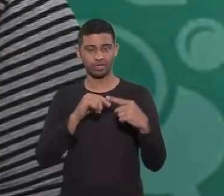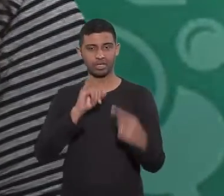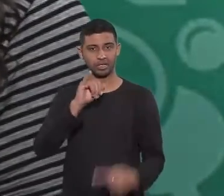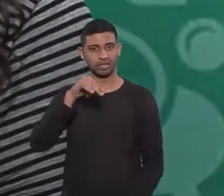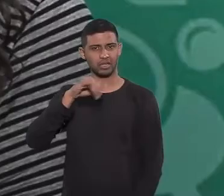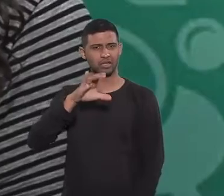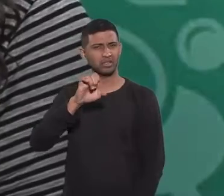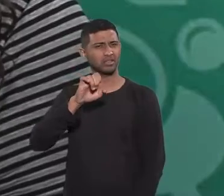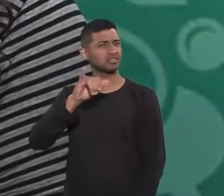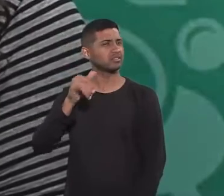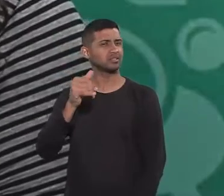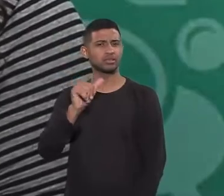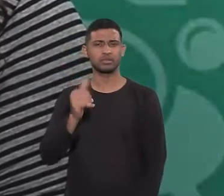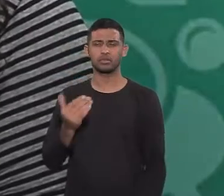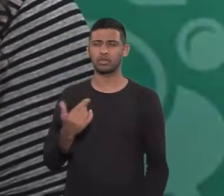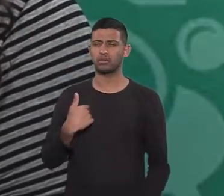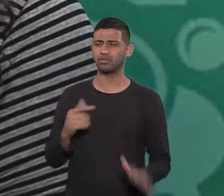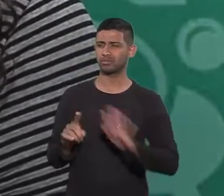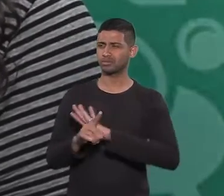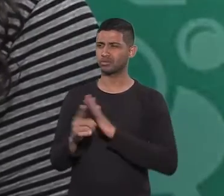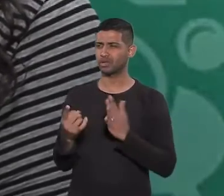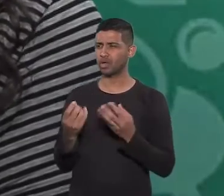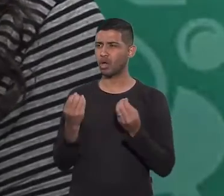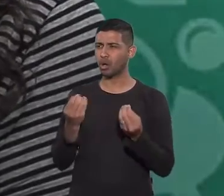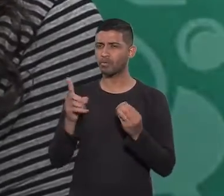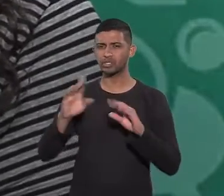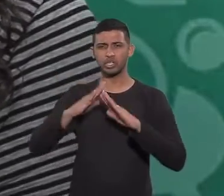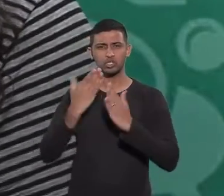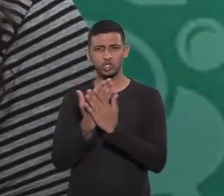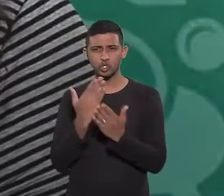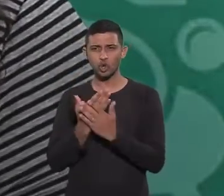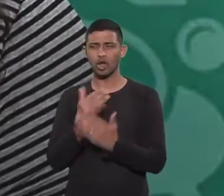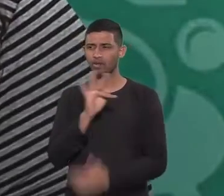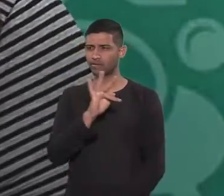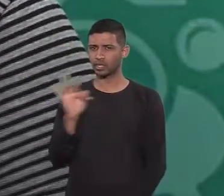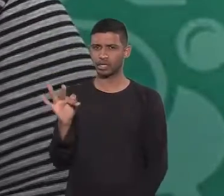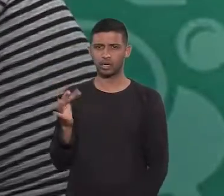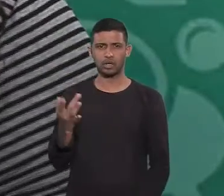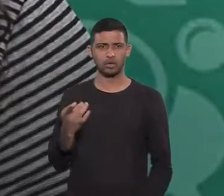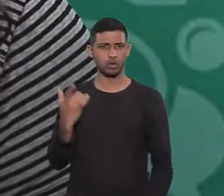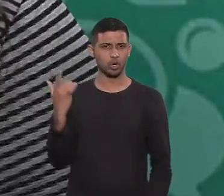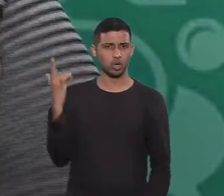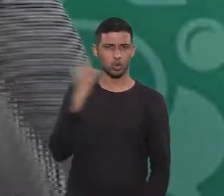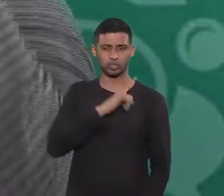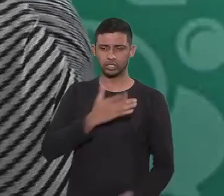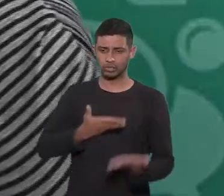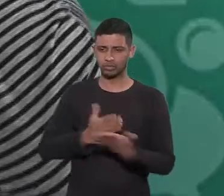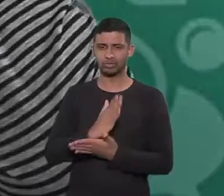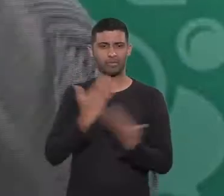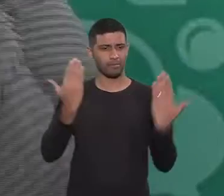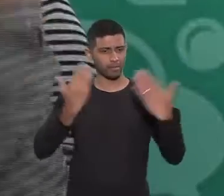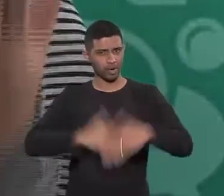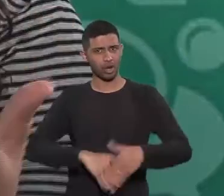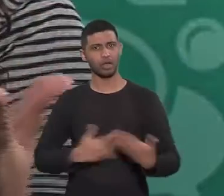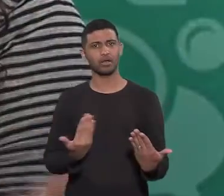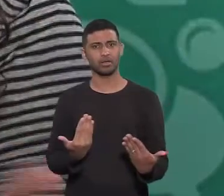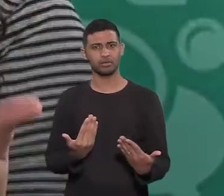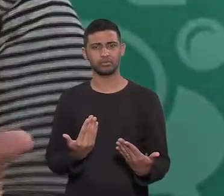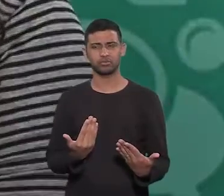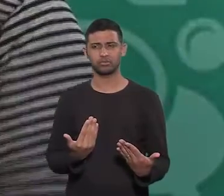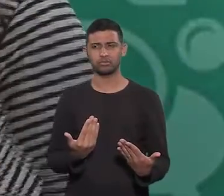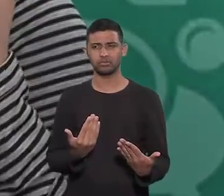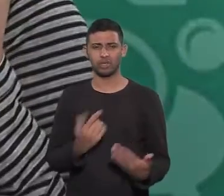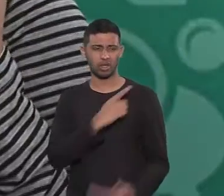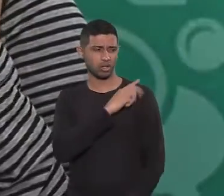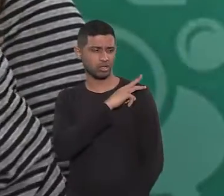completou o ensino médio com o Enseja. Aí você pergunta, mas por que um aluno de um grande colégio federal de ensino público, que conseguiu passar na